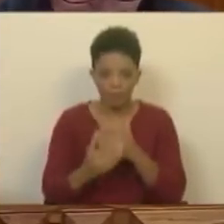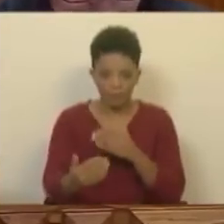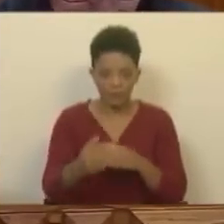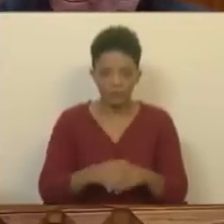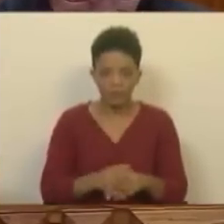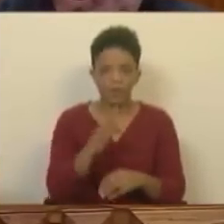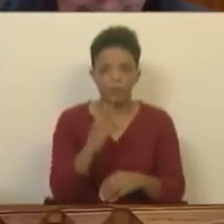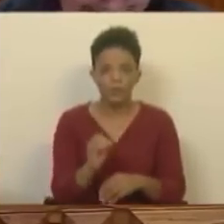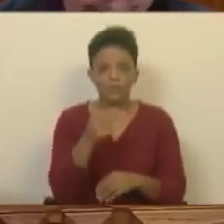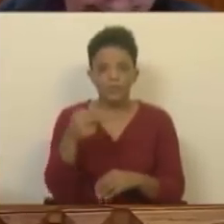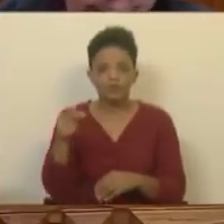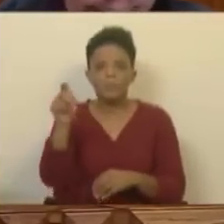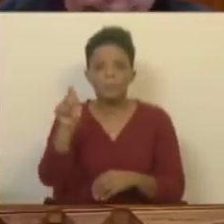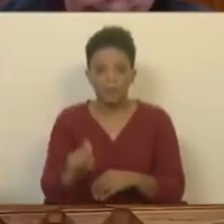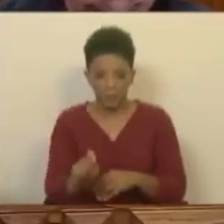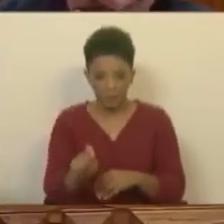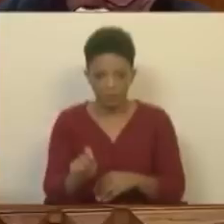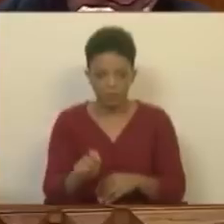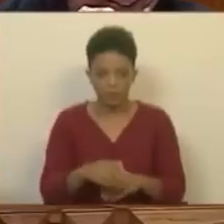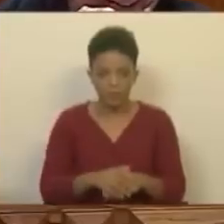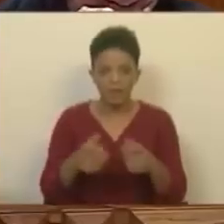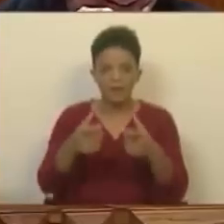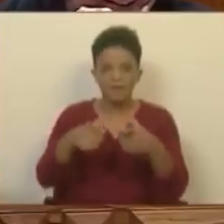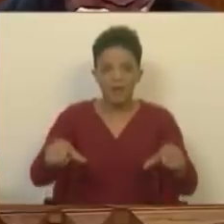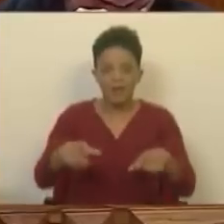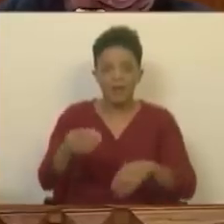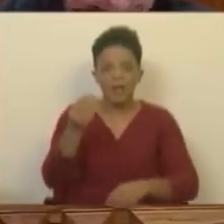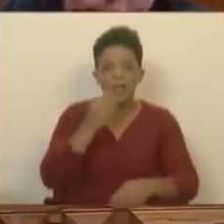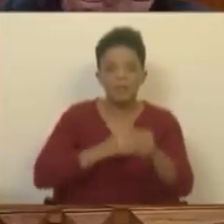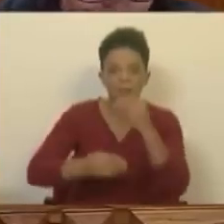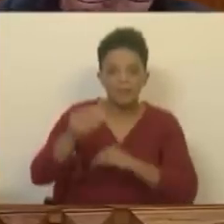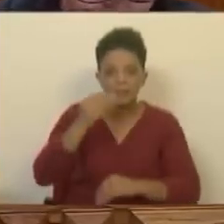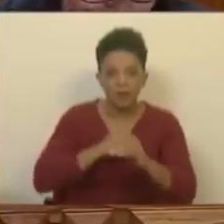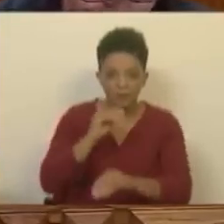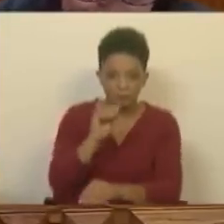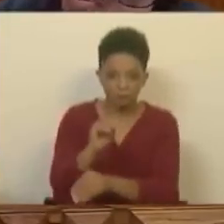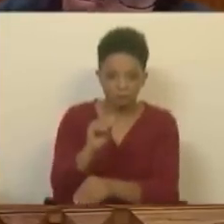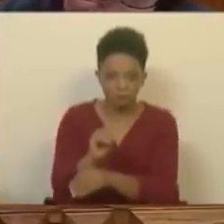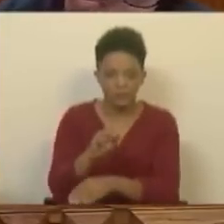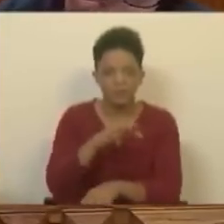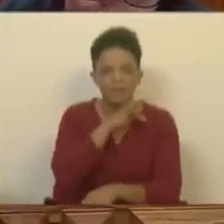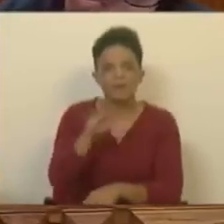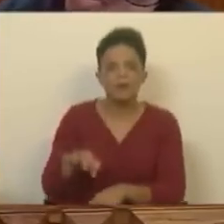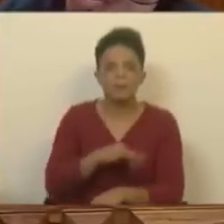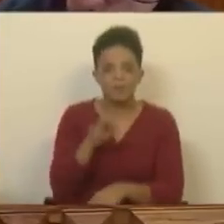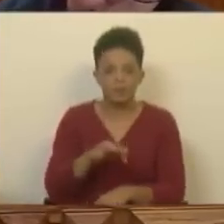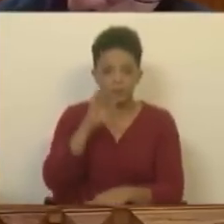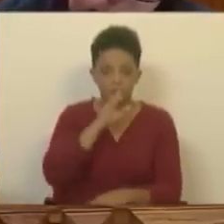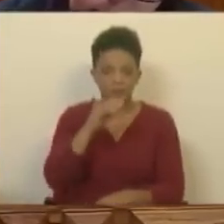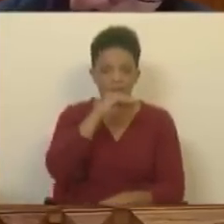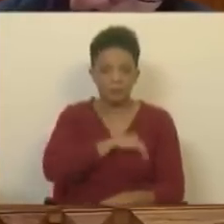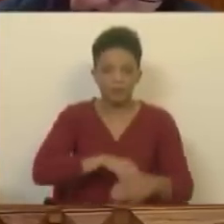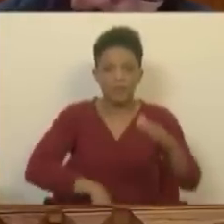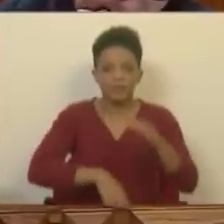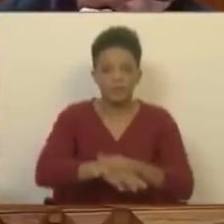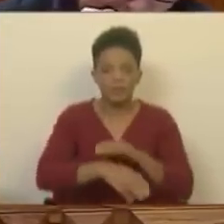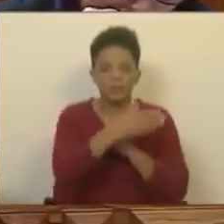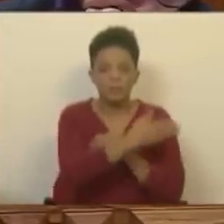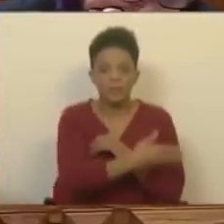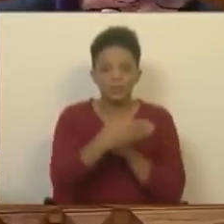40 € mensais não vale alimentar para as famílias tivesse rendimentos até